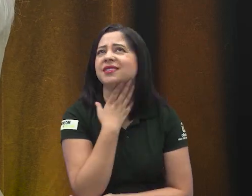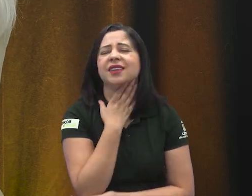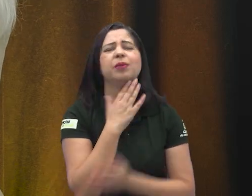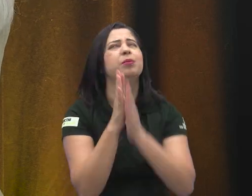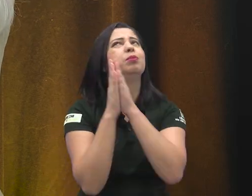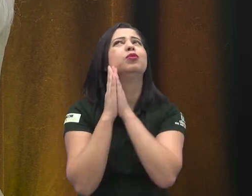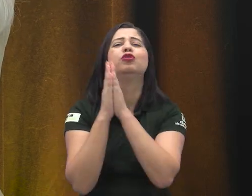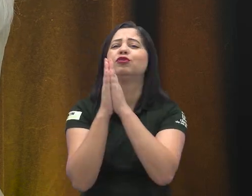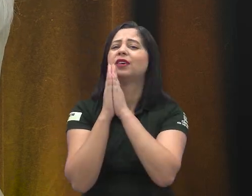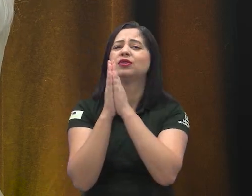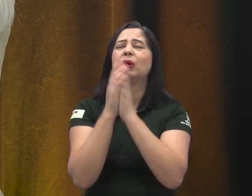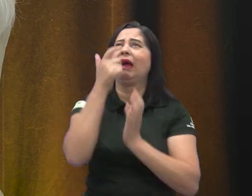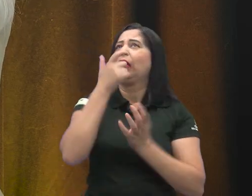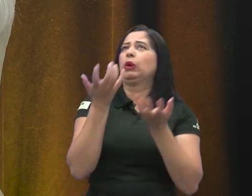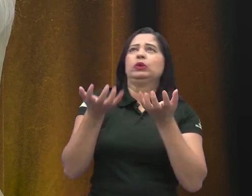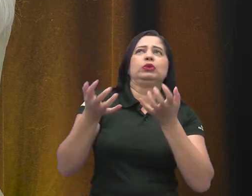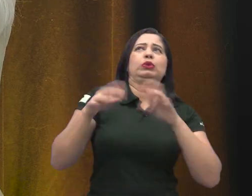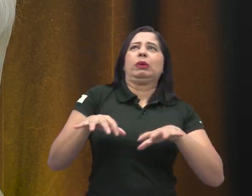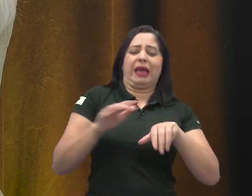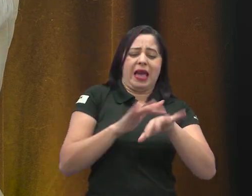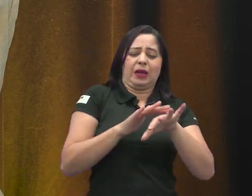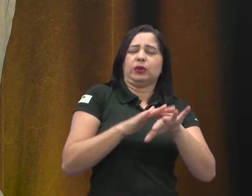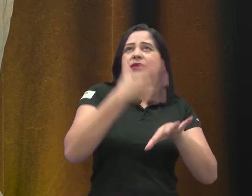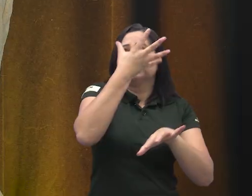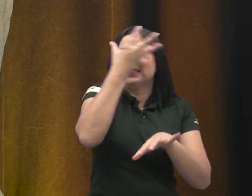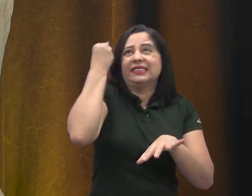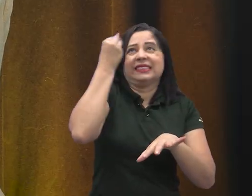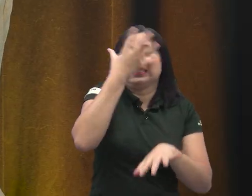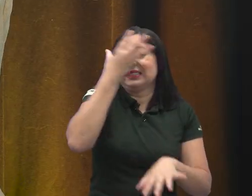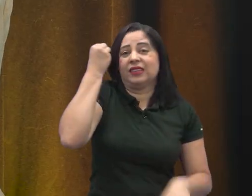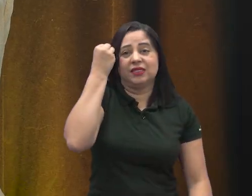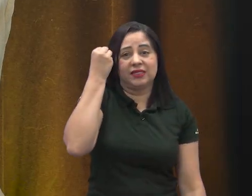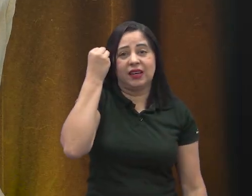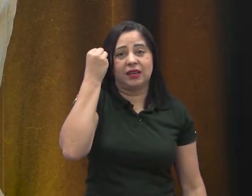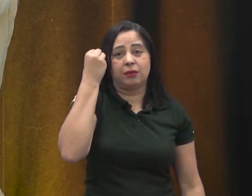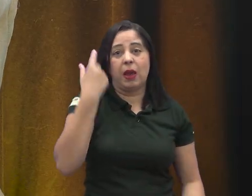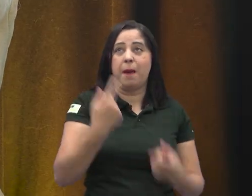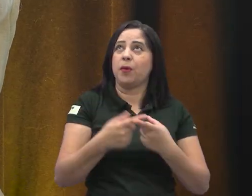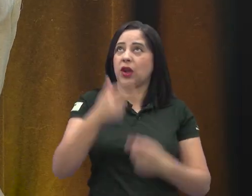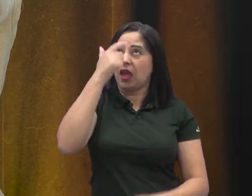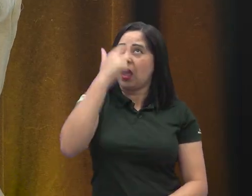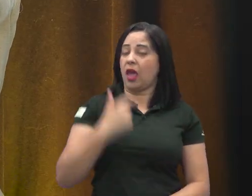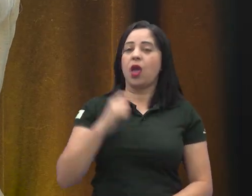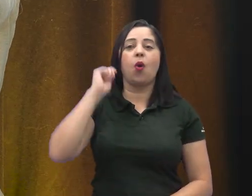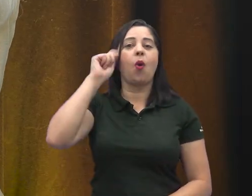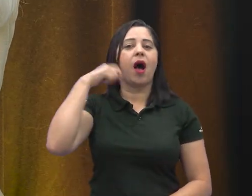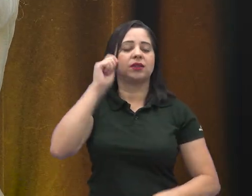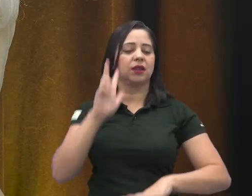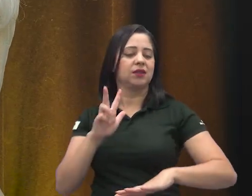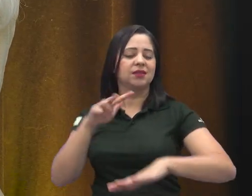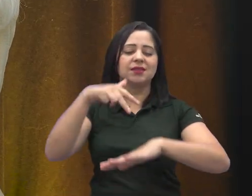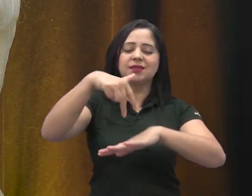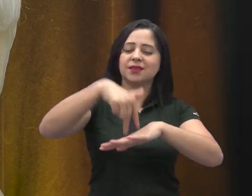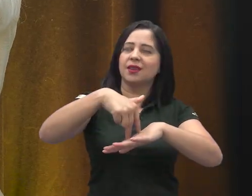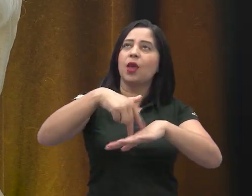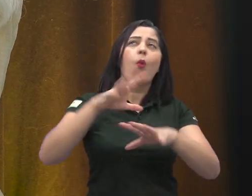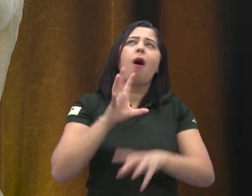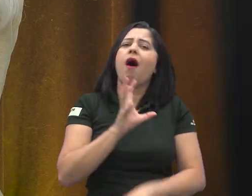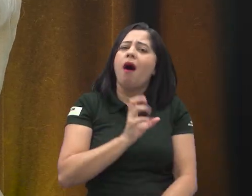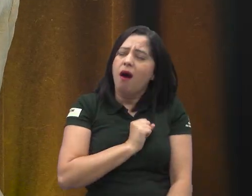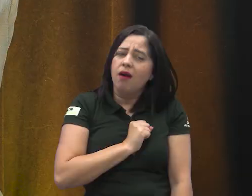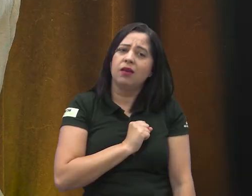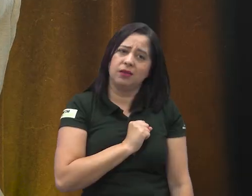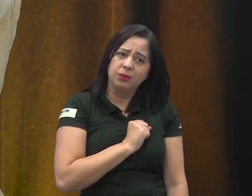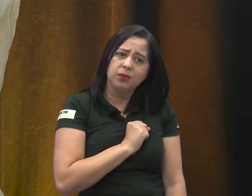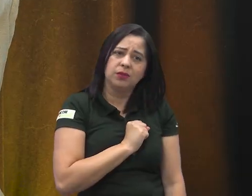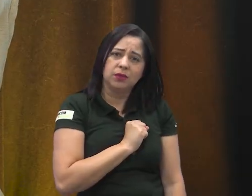eu nunca chegue nisso, porque atuar é uma relação de